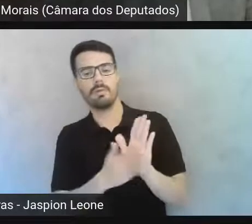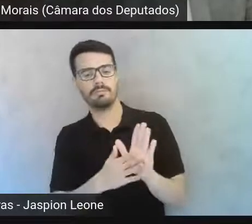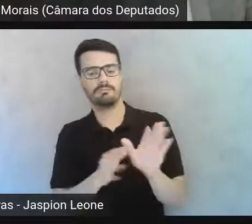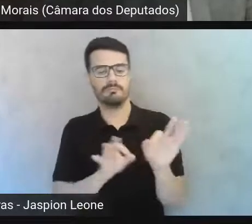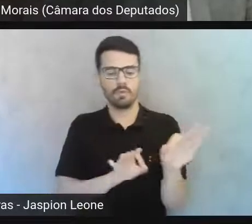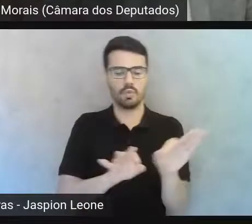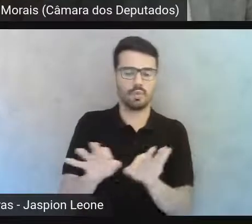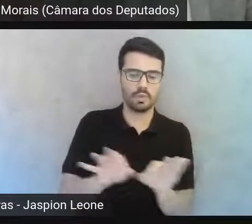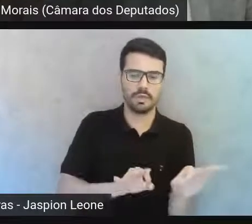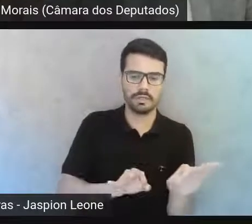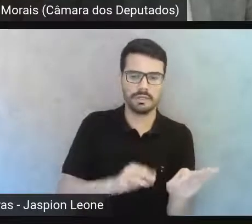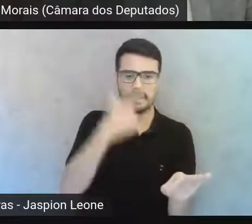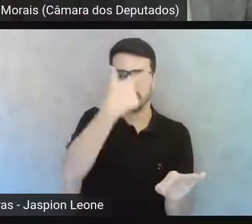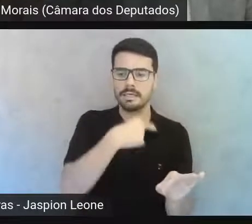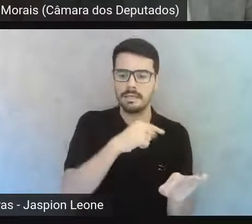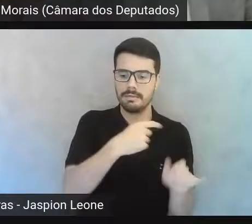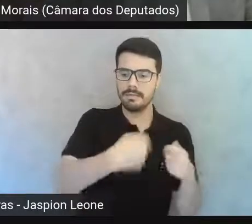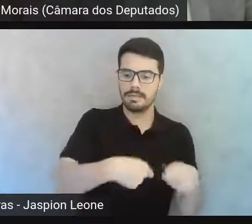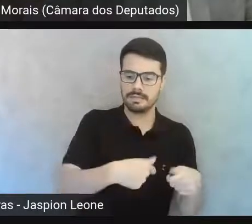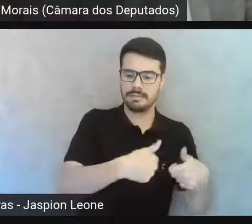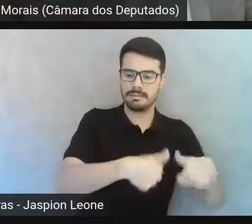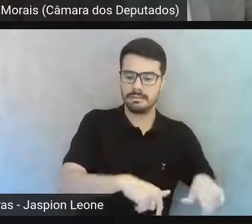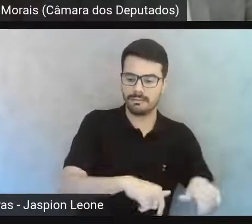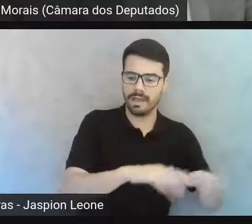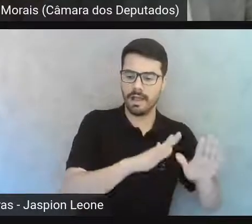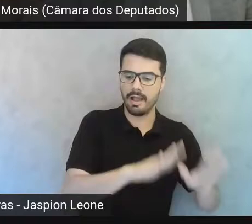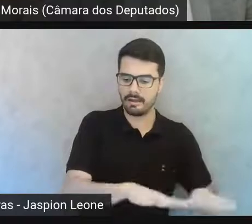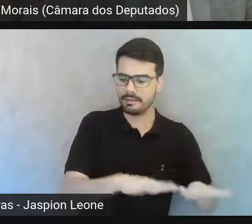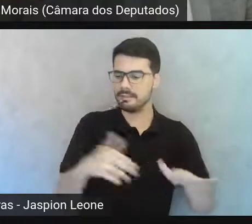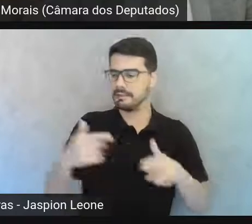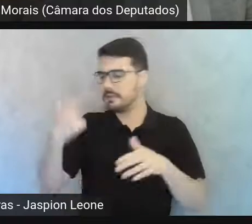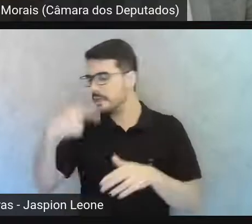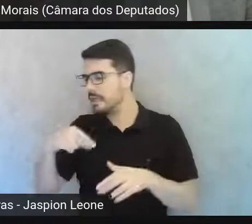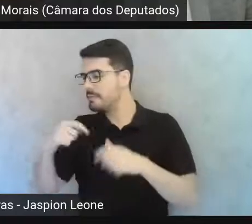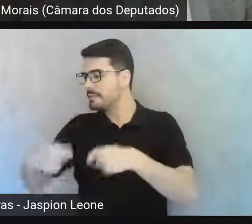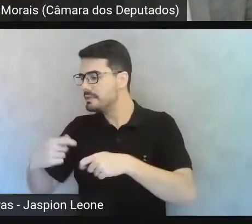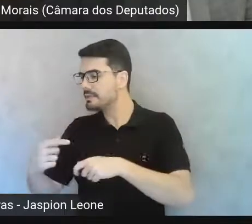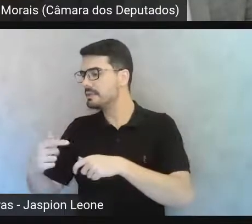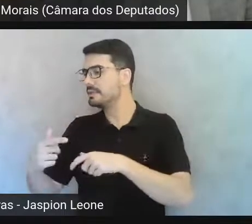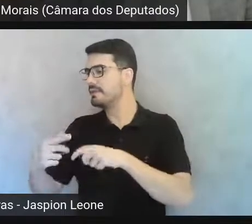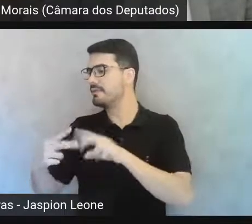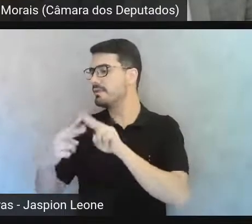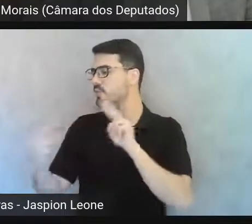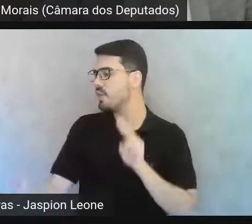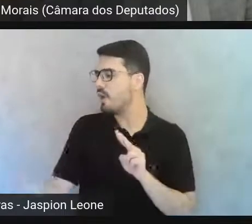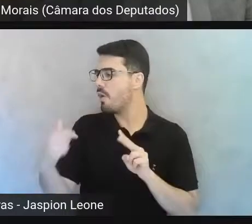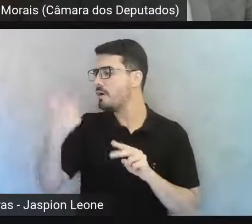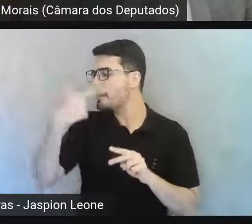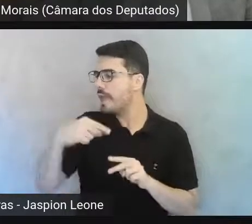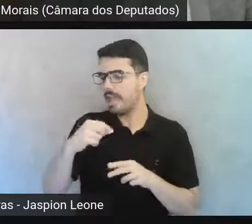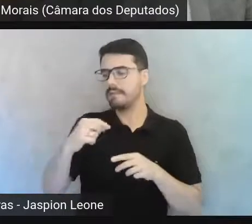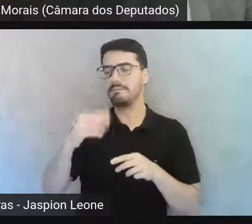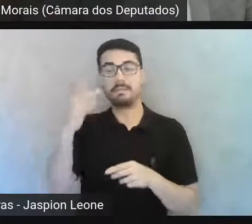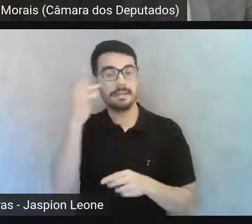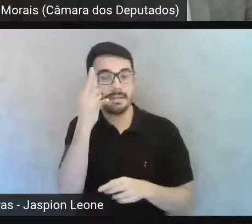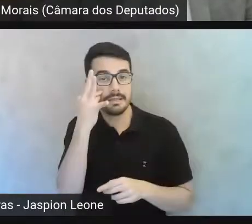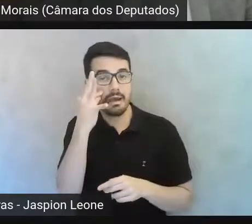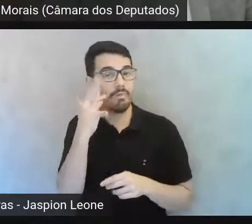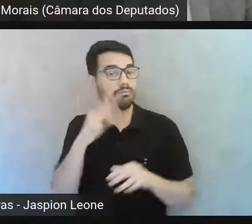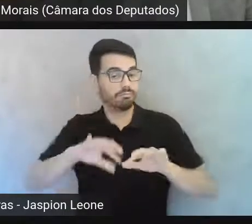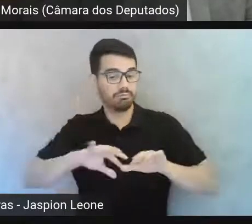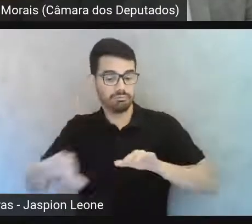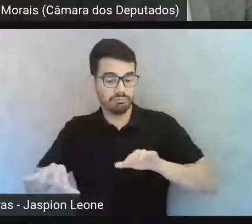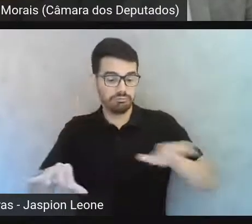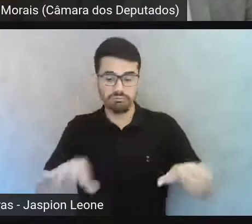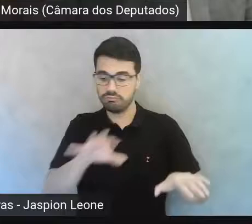institucional, né? Então, houve separação, até a SEGES colocou, né? Vou falar no nome da SEGES agora, né? Que a gente colocou